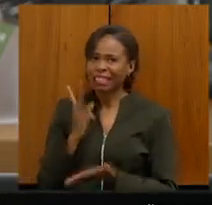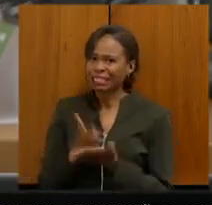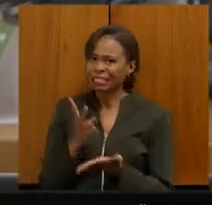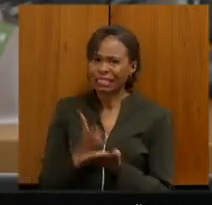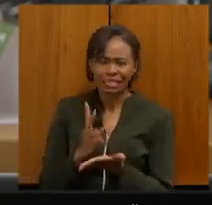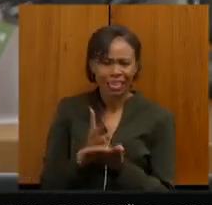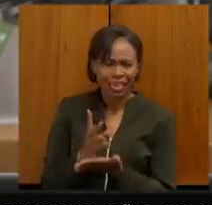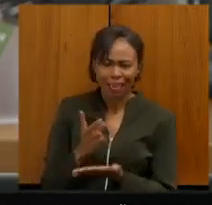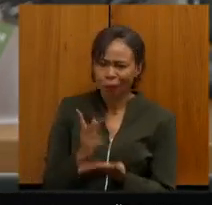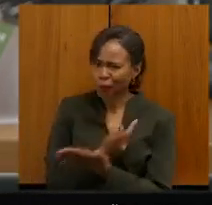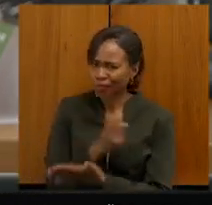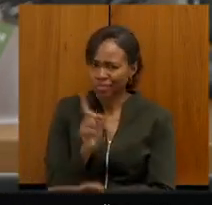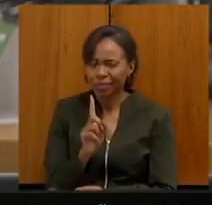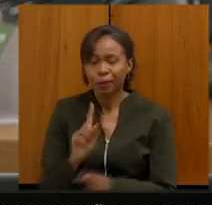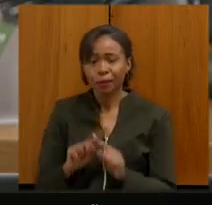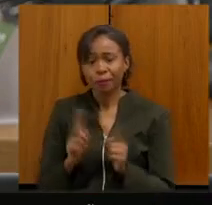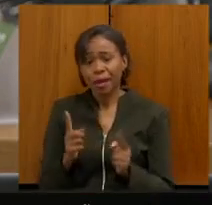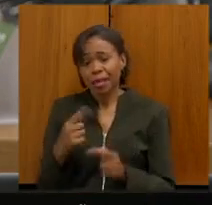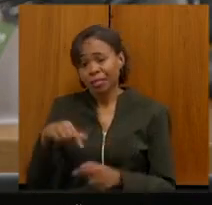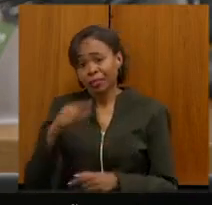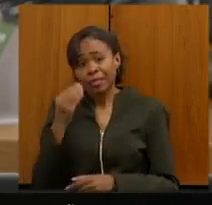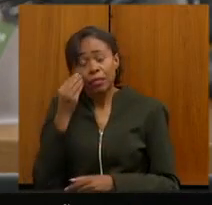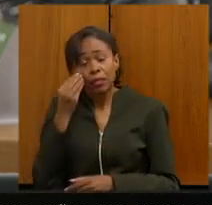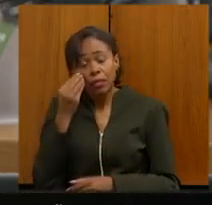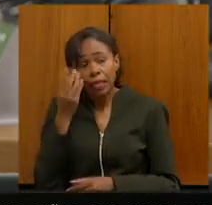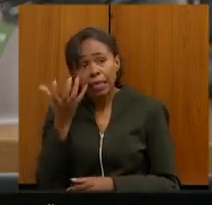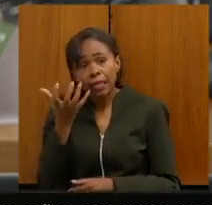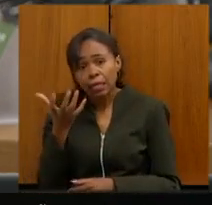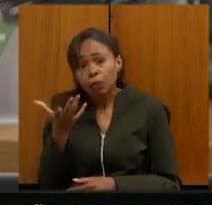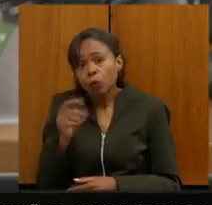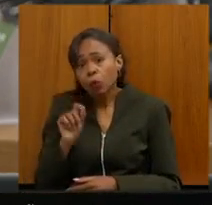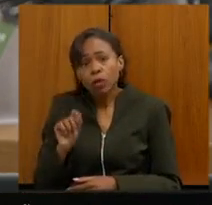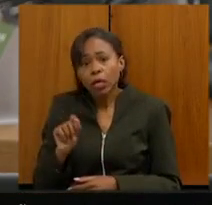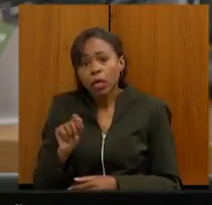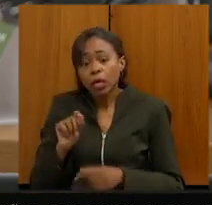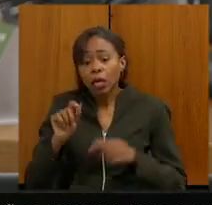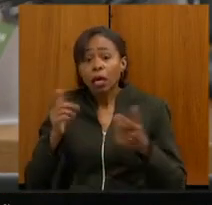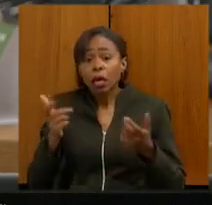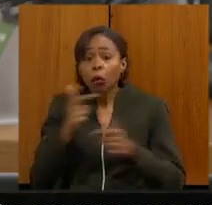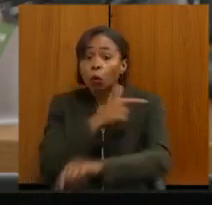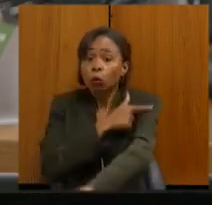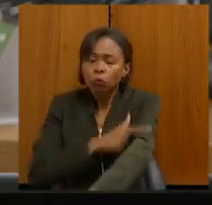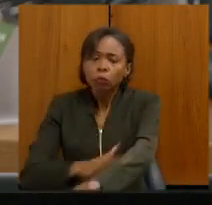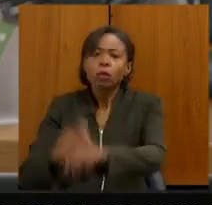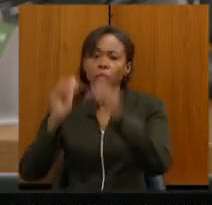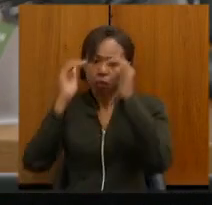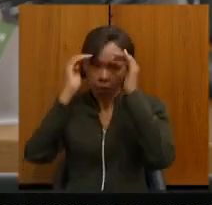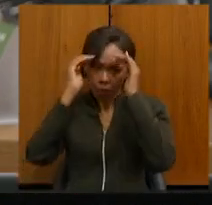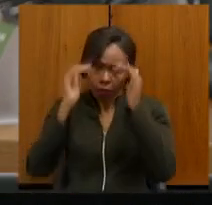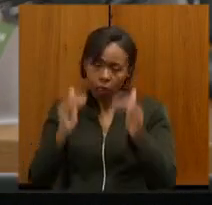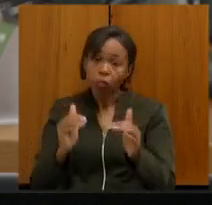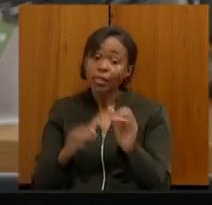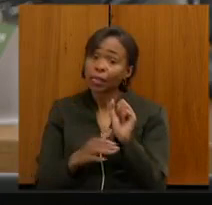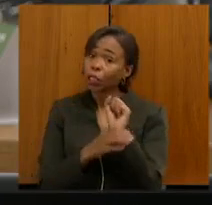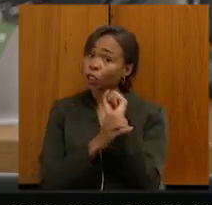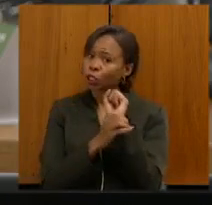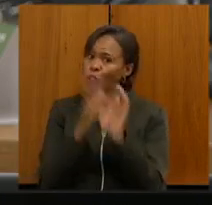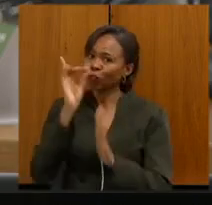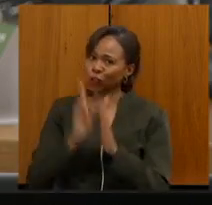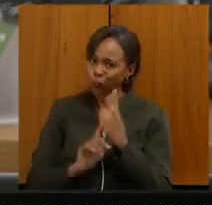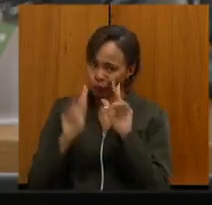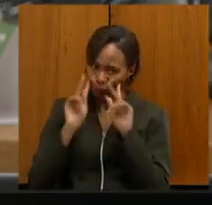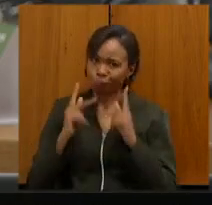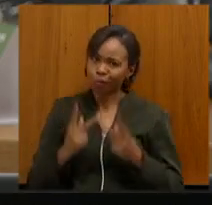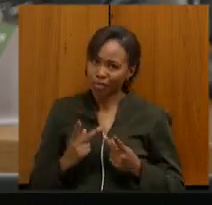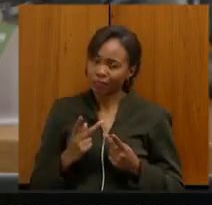S E A gente tenta criar um espaço não só de respeito mas é um espaço de garantia do direito humano presente e